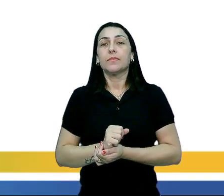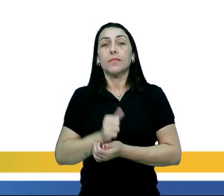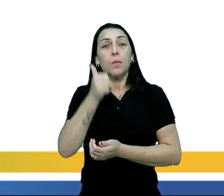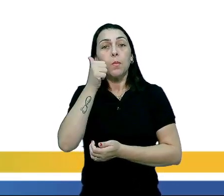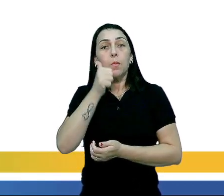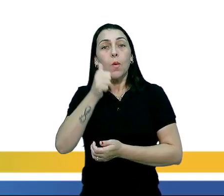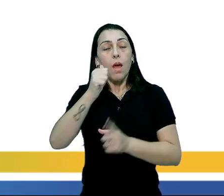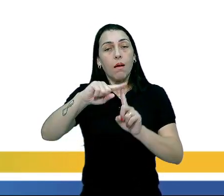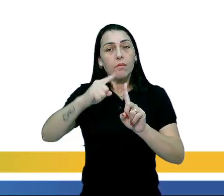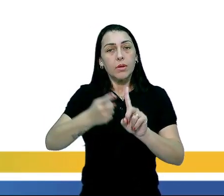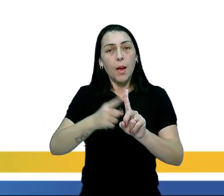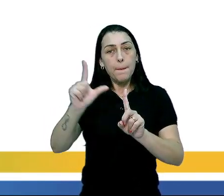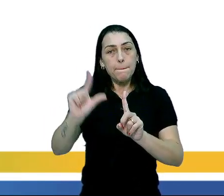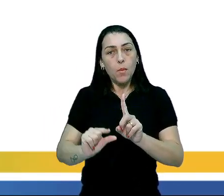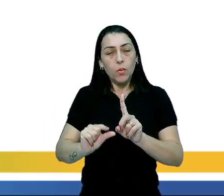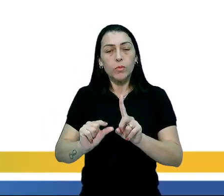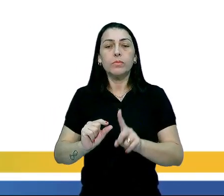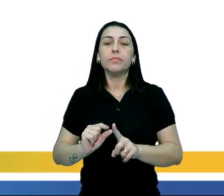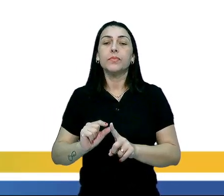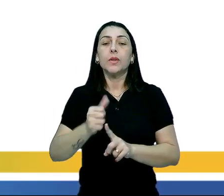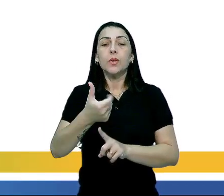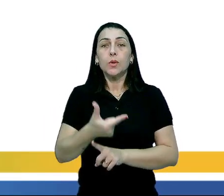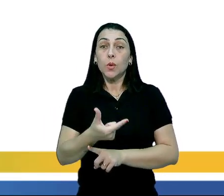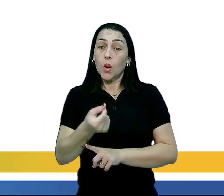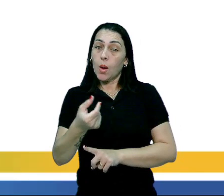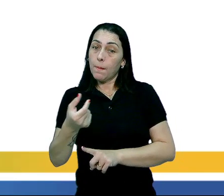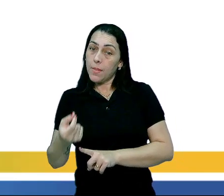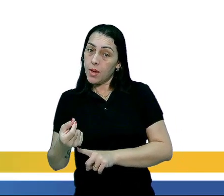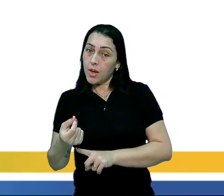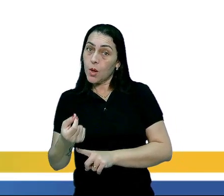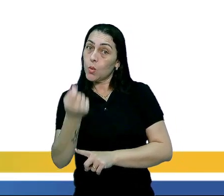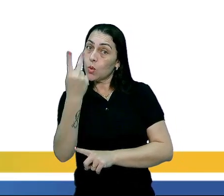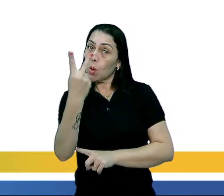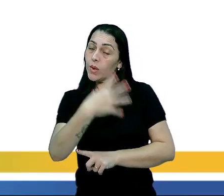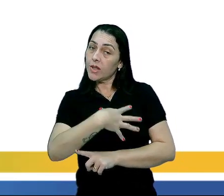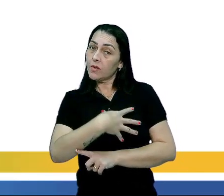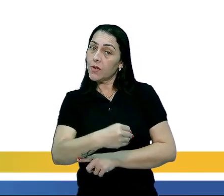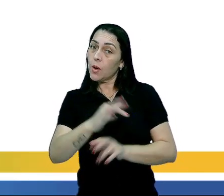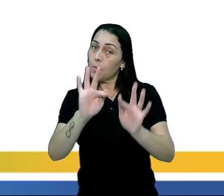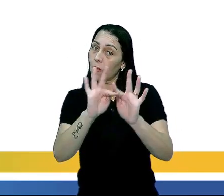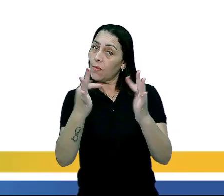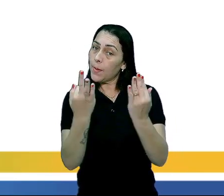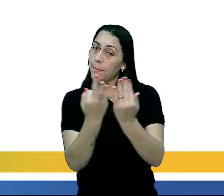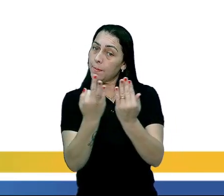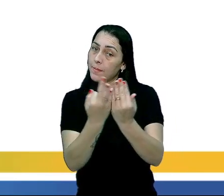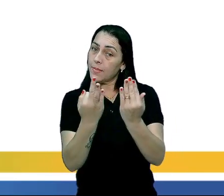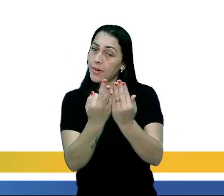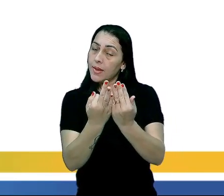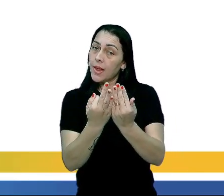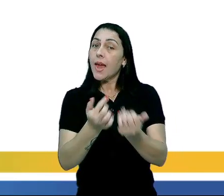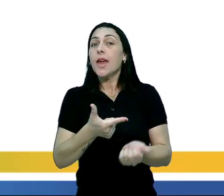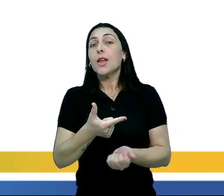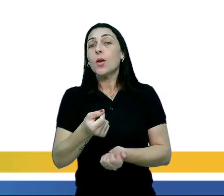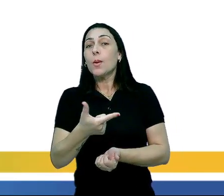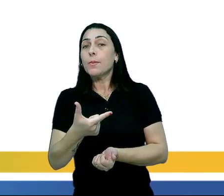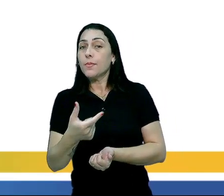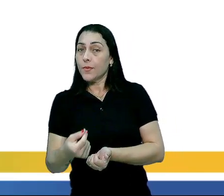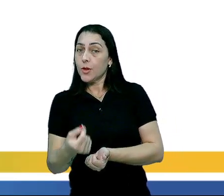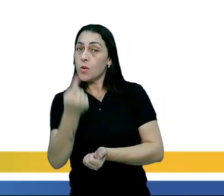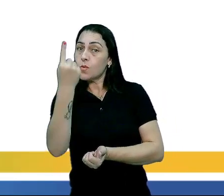de fecundidade. Chegando no ano 2000, 2 filhos por famílias. E chegando no ano